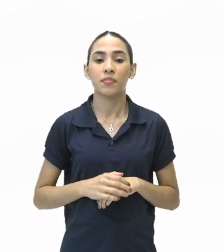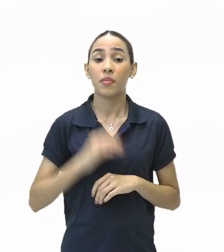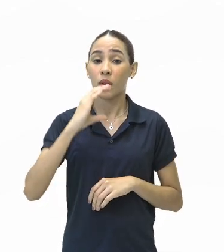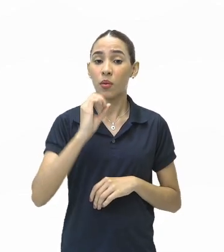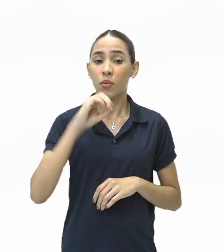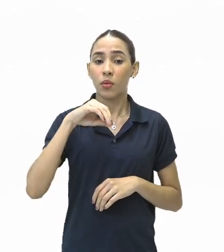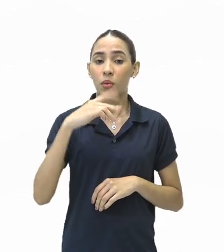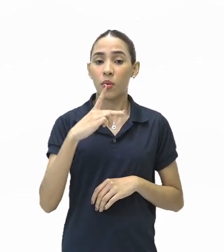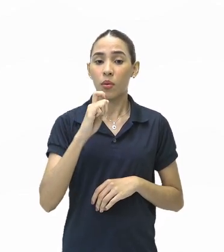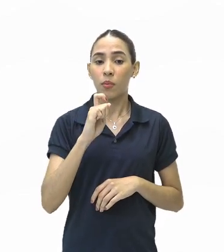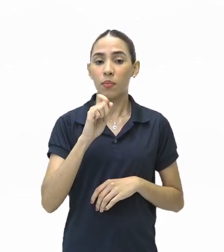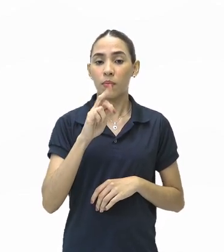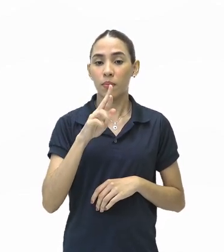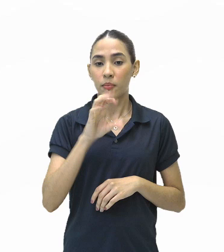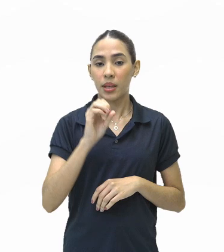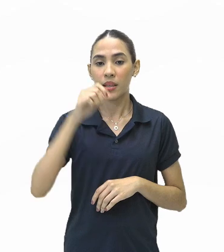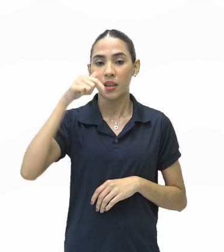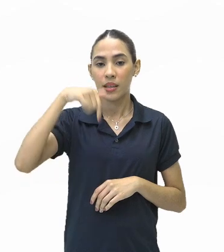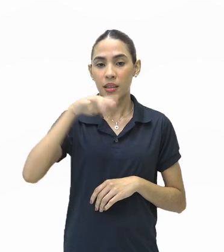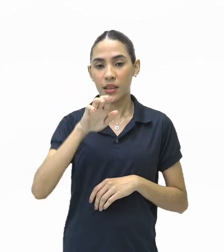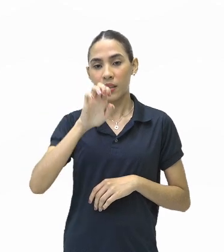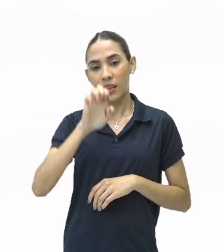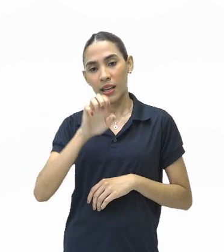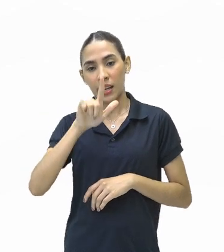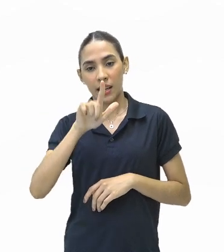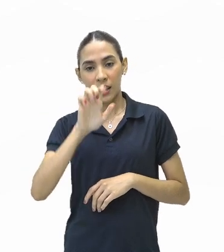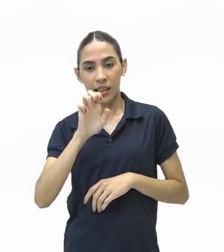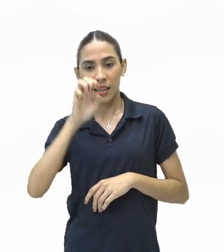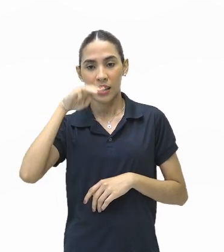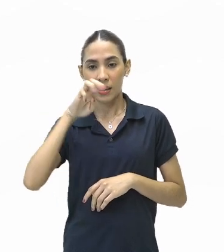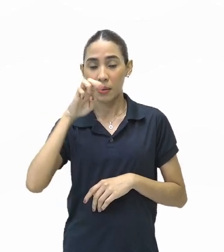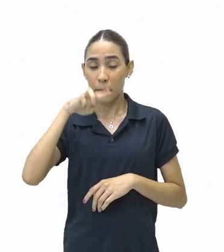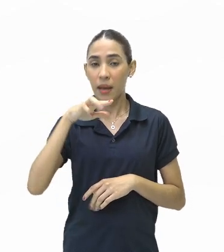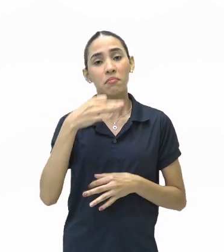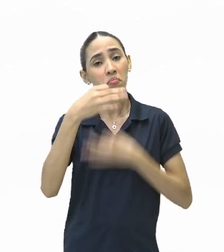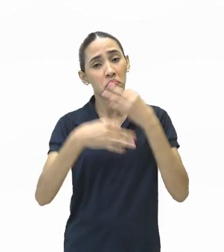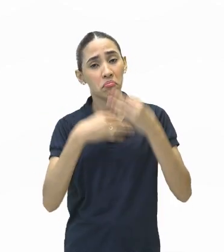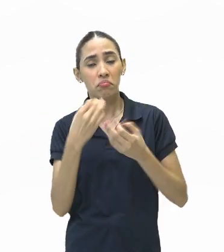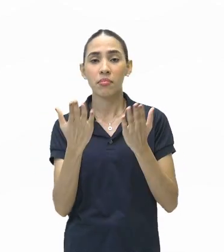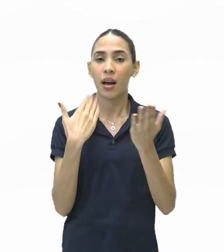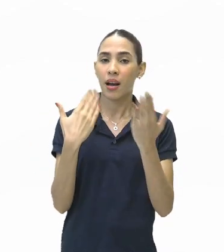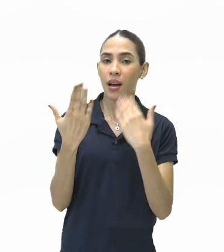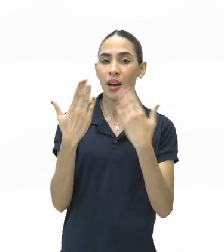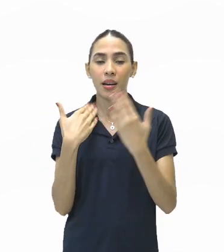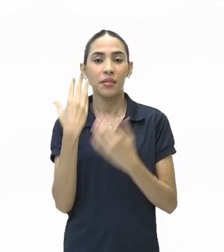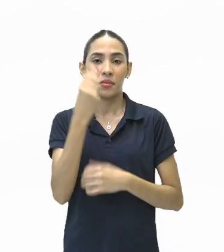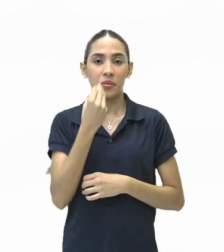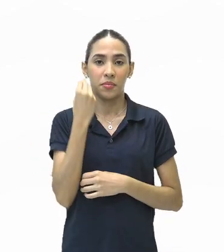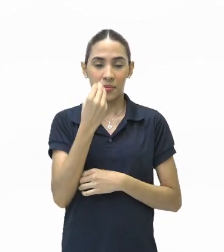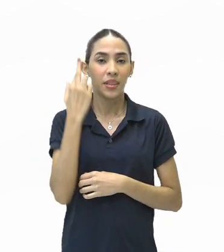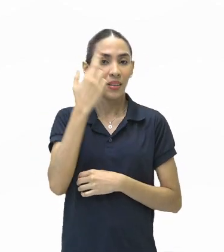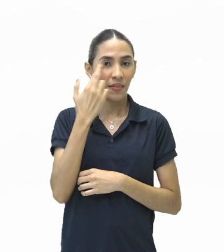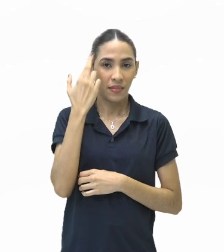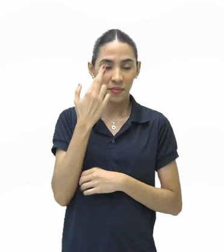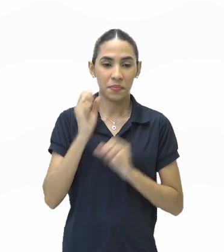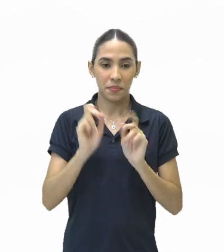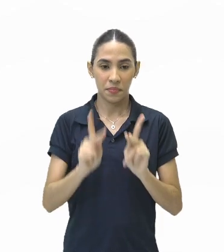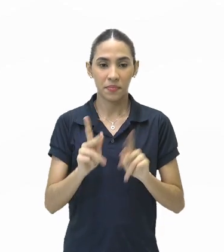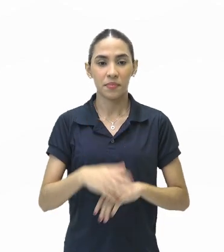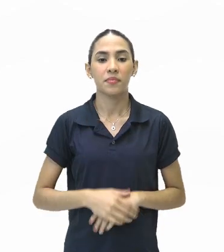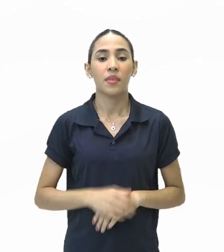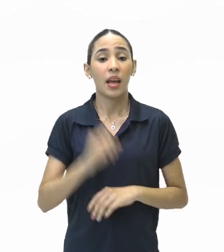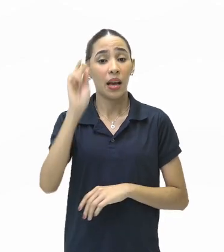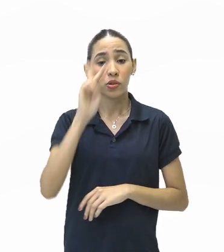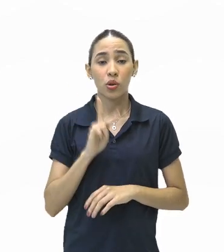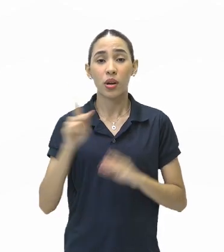Quelemem. Né? Então, ele vai ali fazer essa reflexão e vai comentar. Então, vai ter um diálogo ali, ele contando essa reflexão, tá bom? A